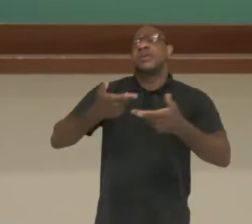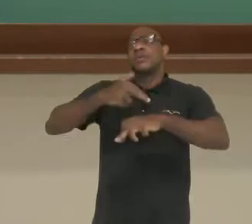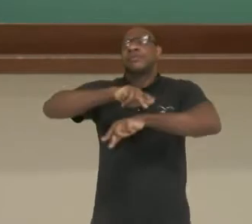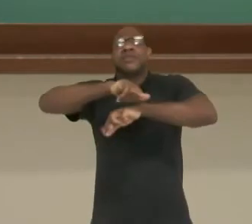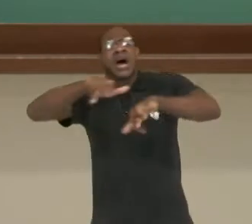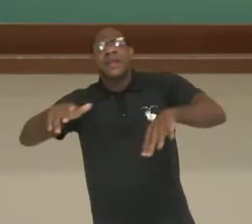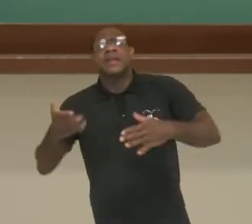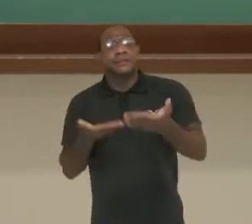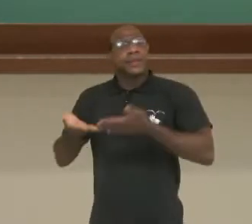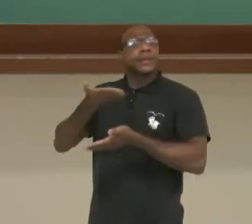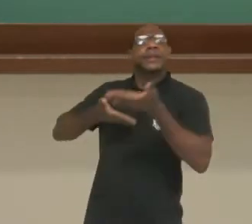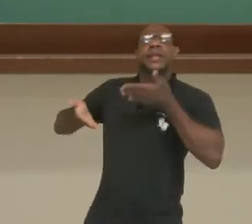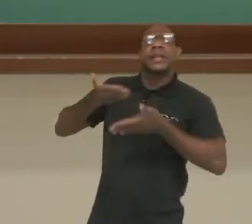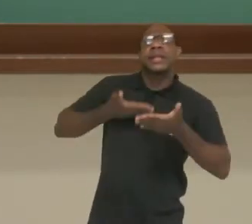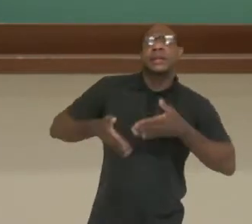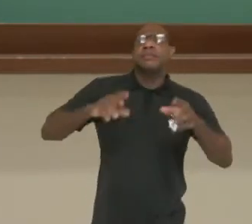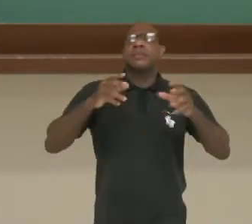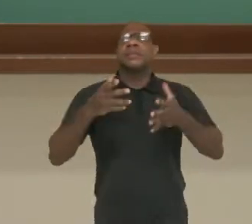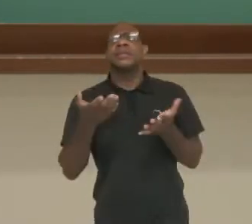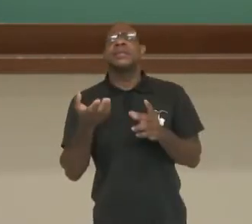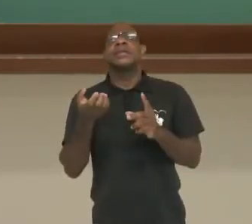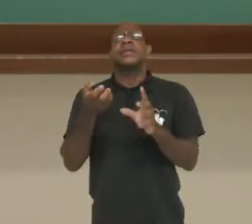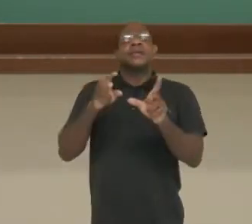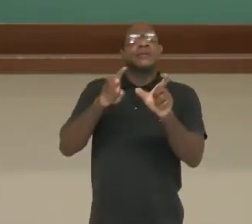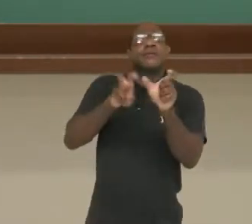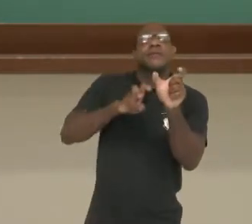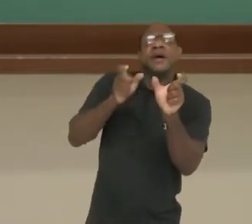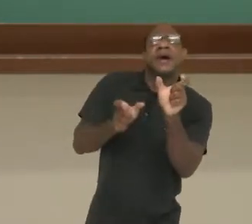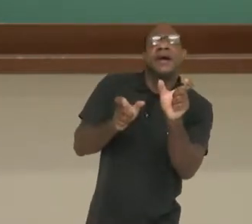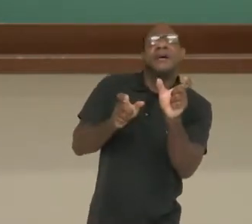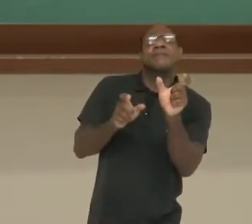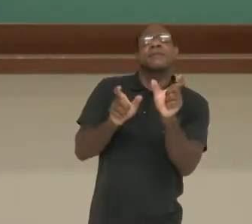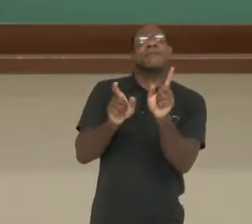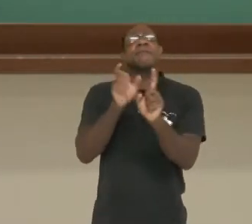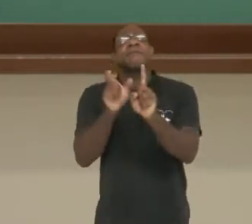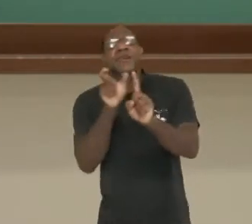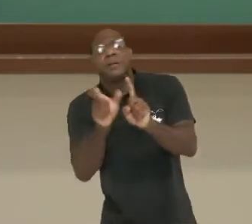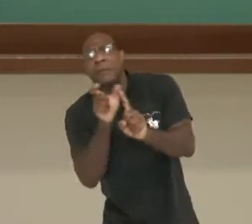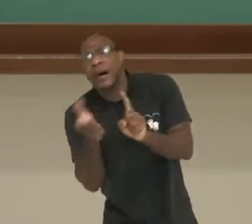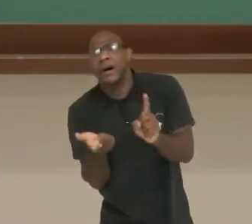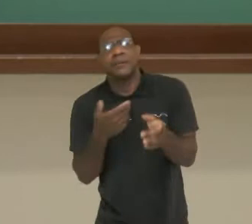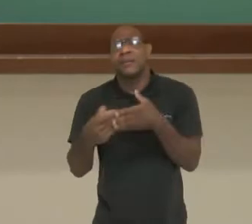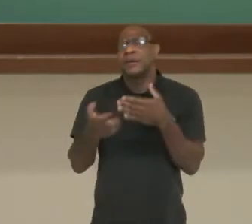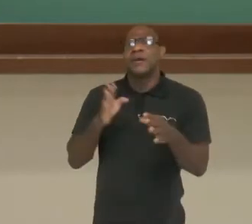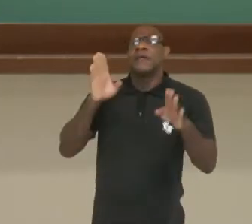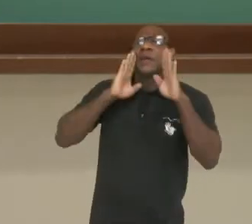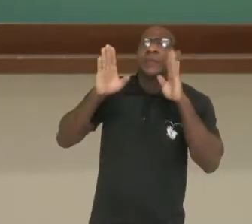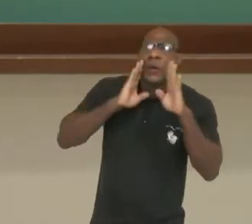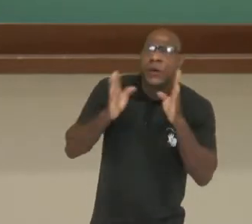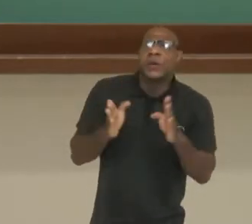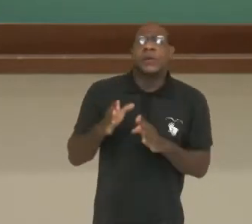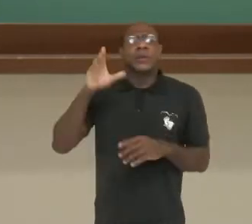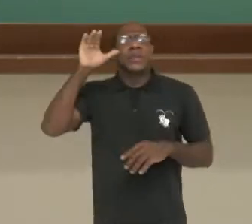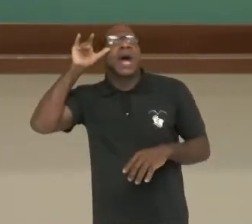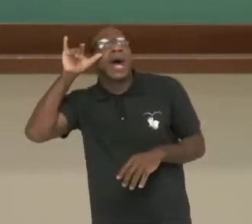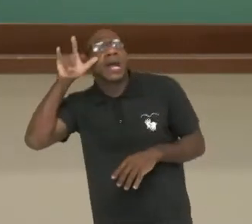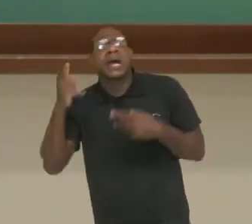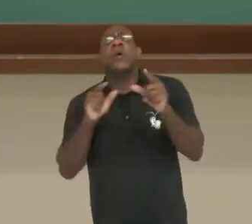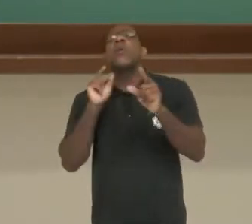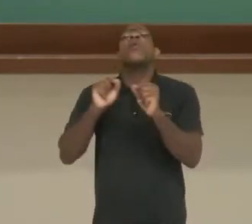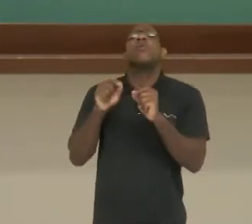de interação verbal, WhatsApp, LinkedIn, Facebook, enfim. De que forma que